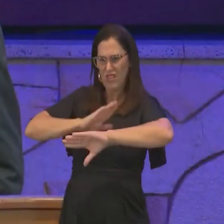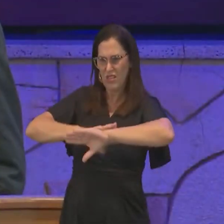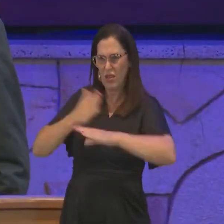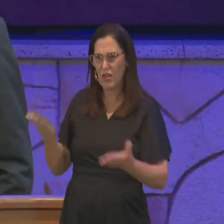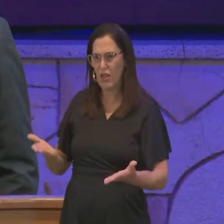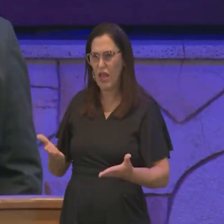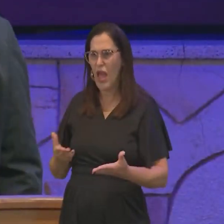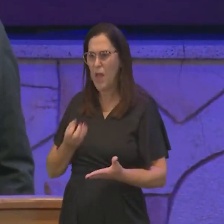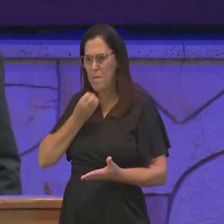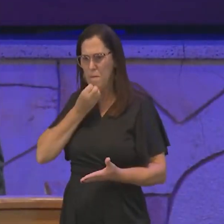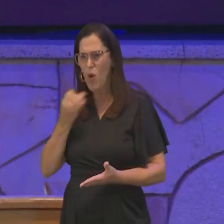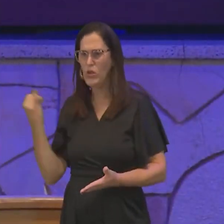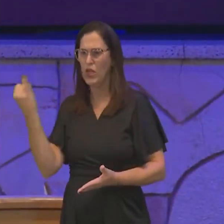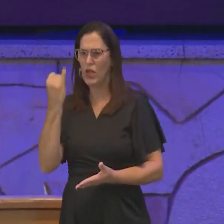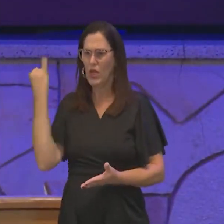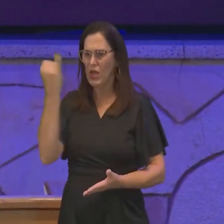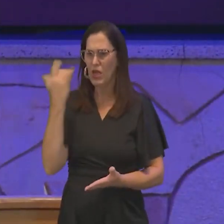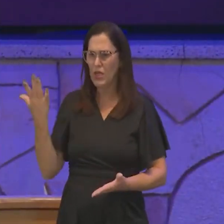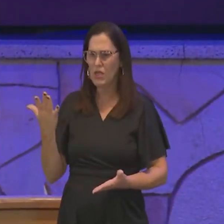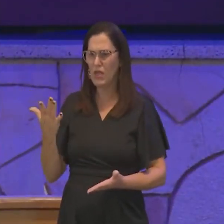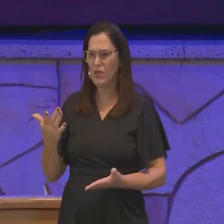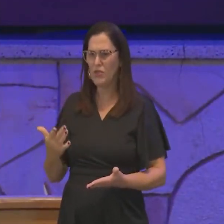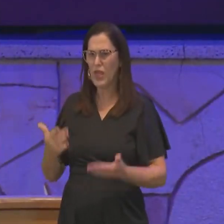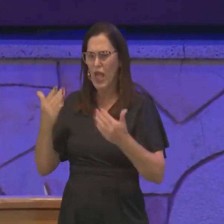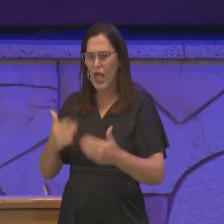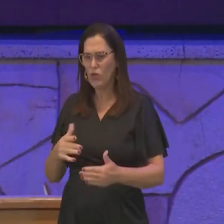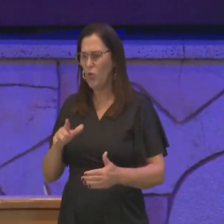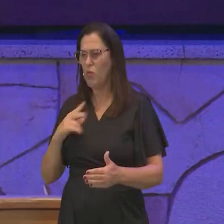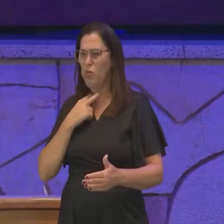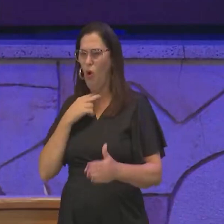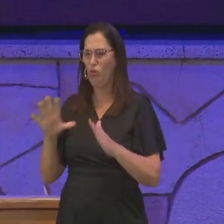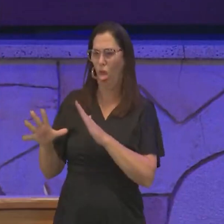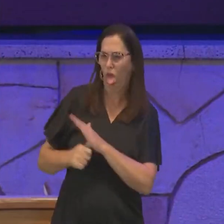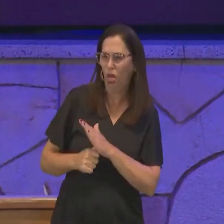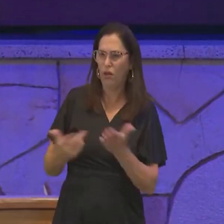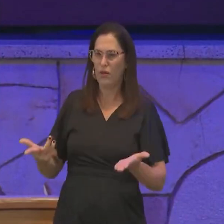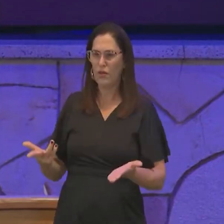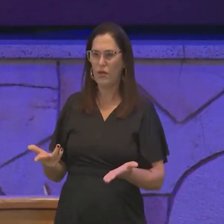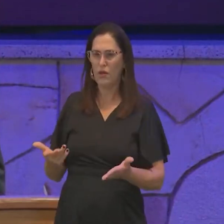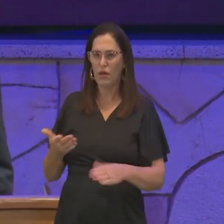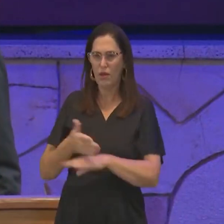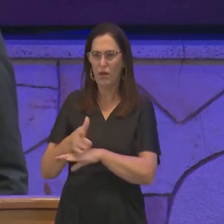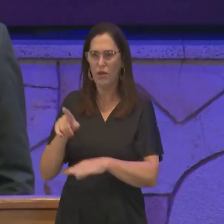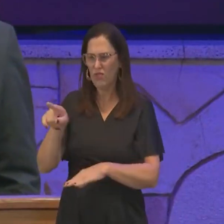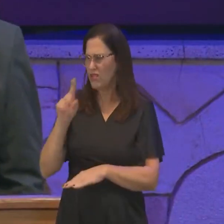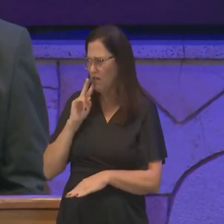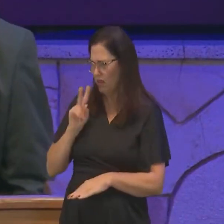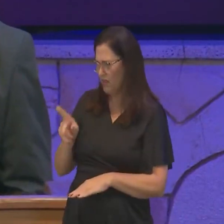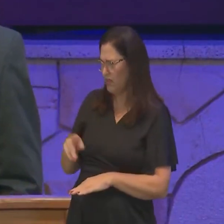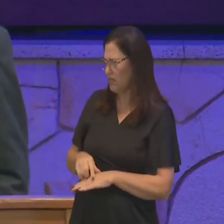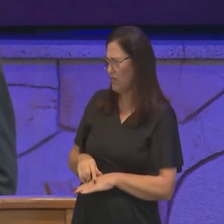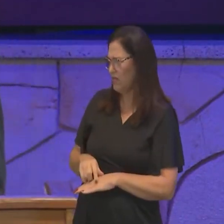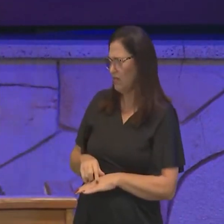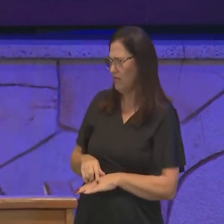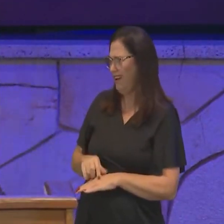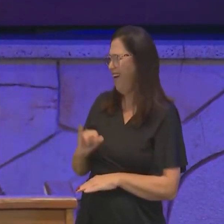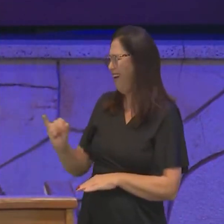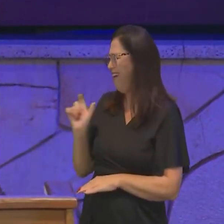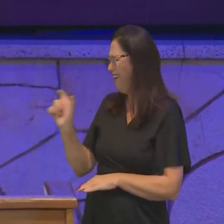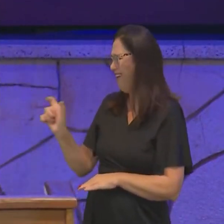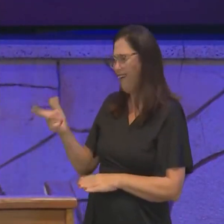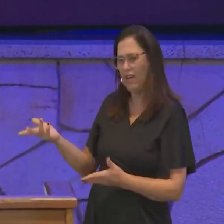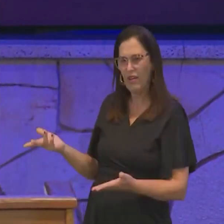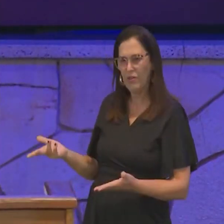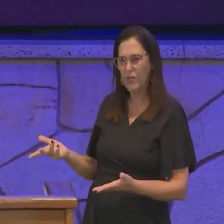precioso. Vai você dizer que você tem que ser incorrupto e exemplar em todos os lugares. você vai ver de que você vai ser chamado. Há